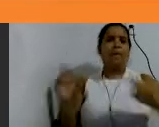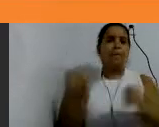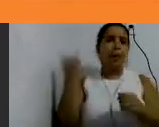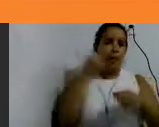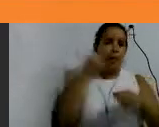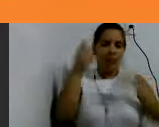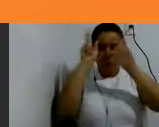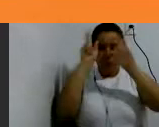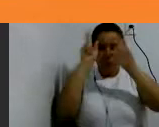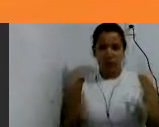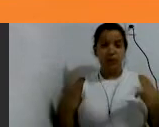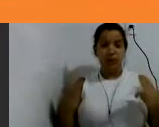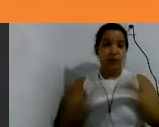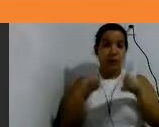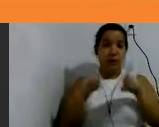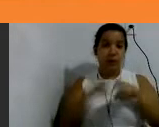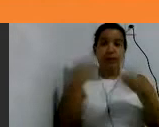para a epidemiologia.